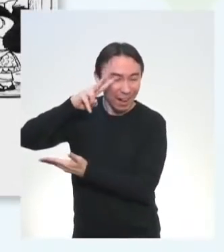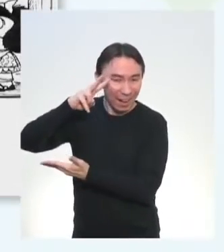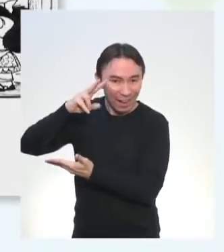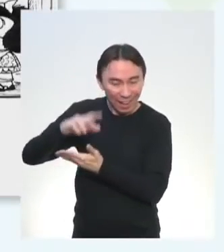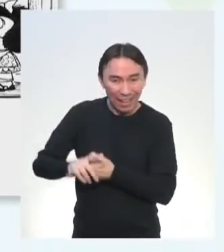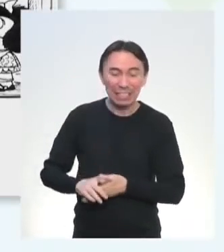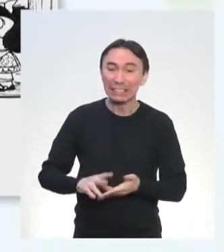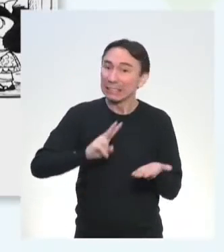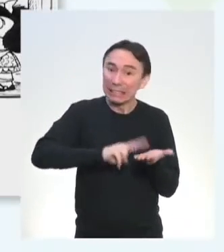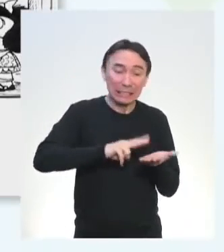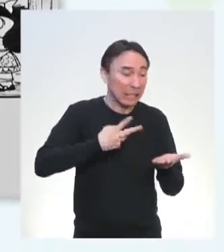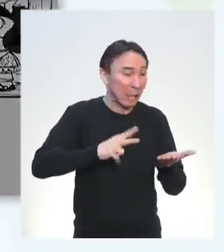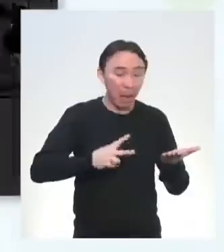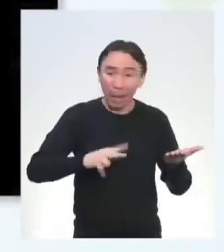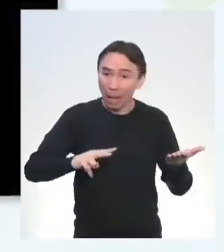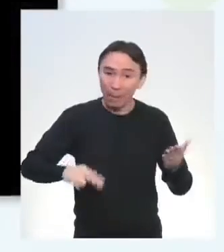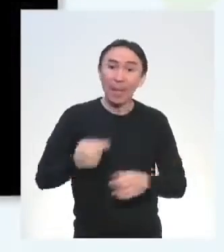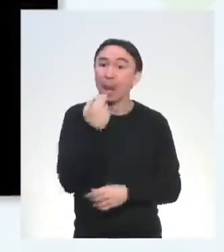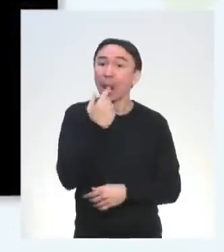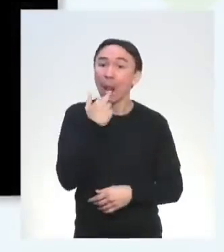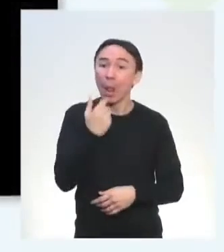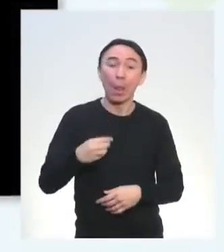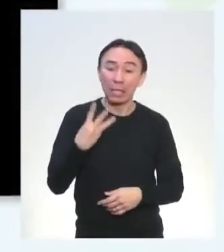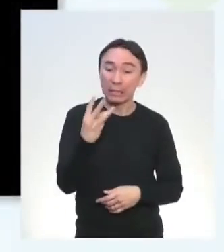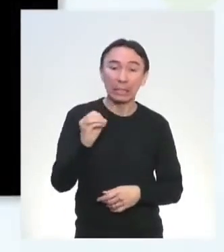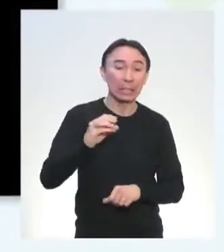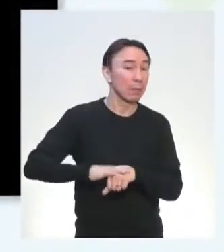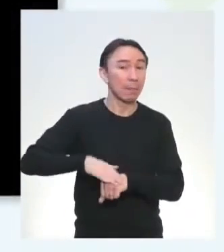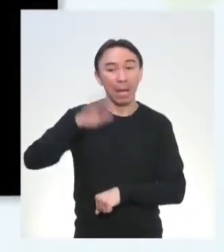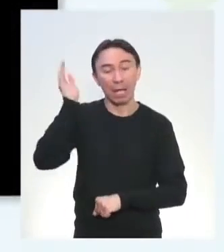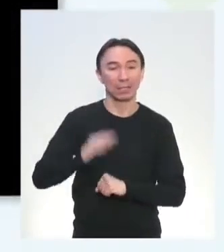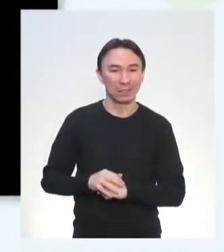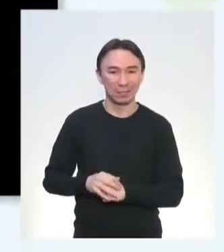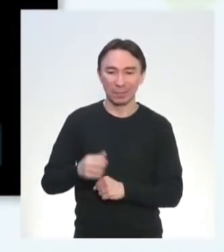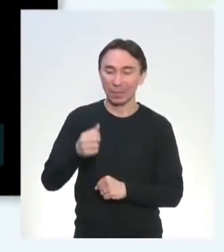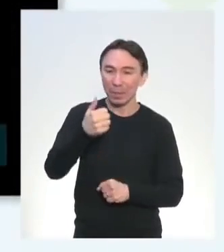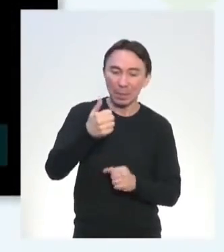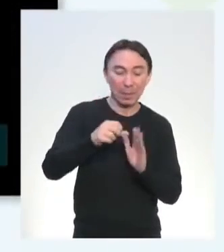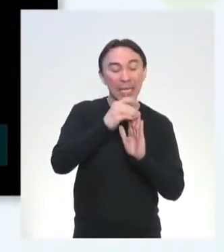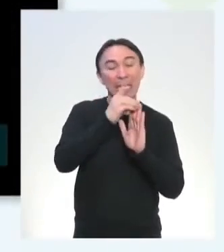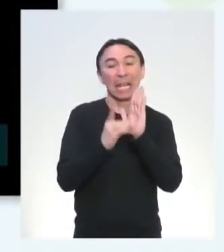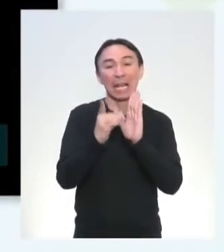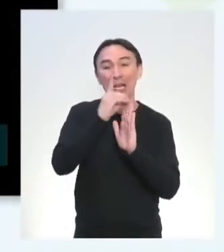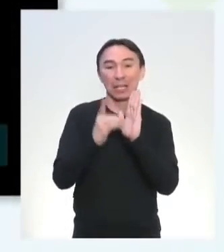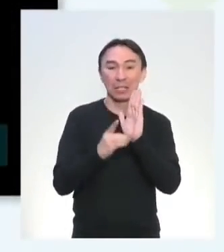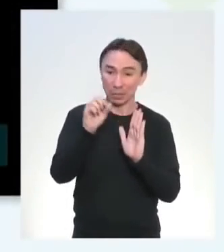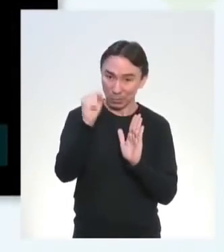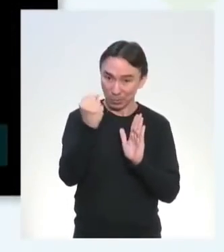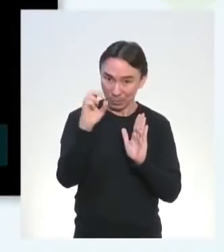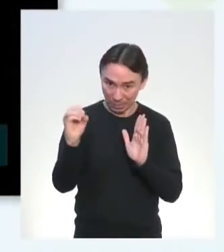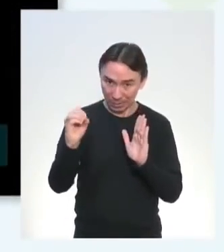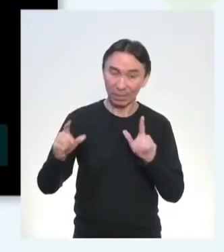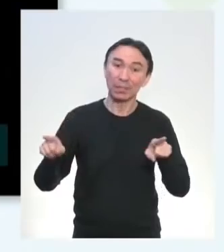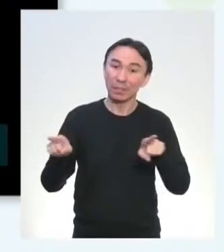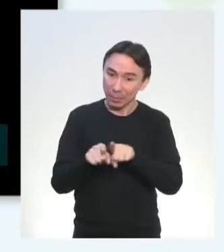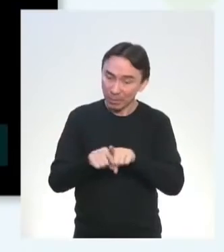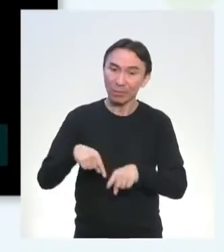traduzidas para mais de 30 idiomas. Nos anos 80, Mafalda ganhou também as